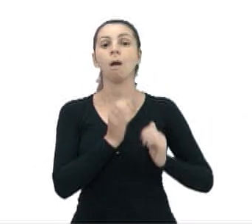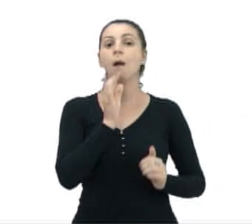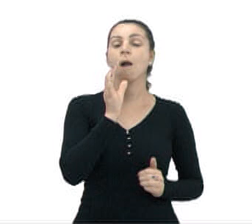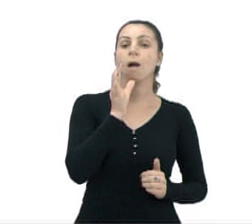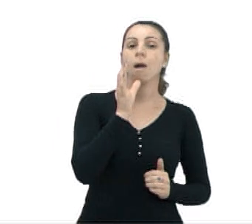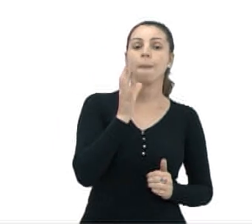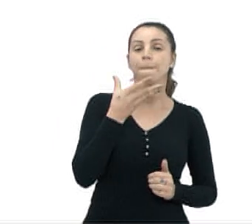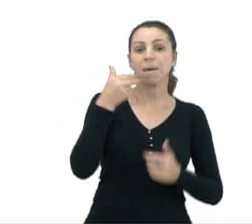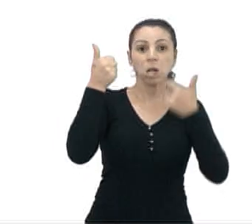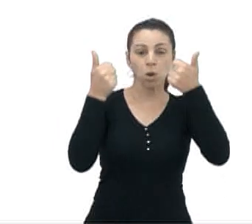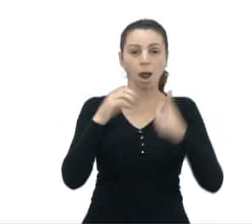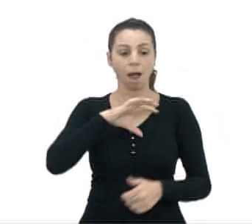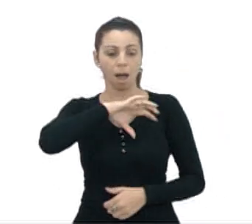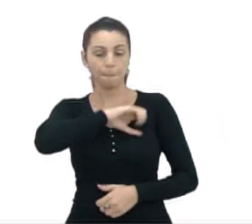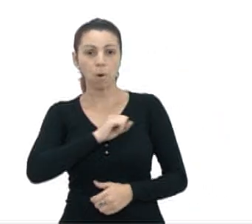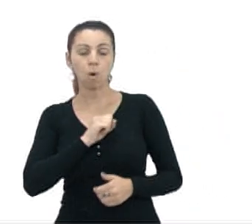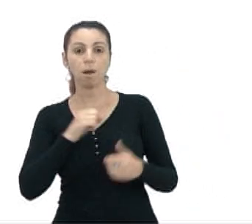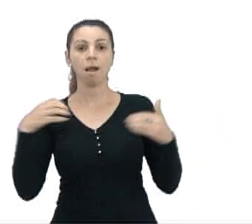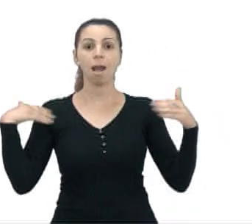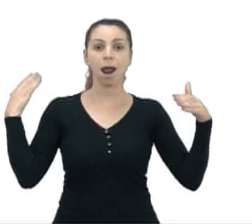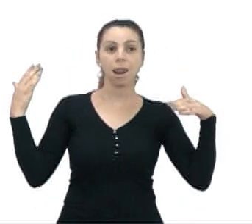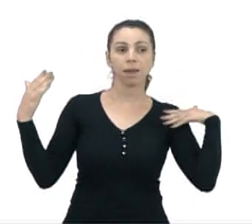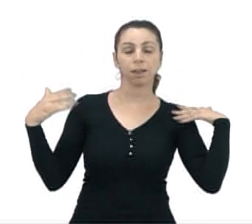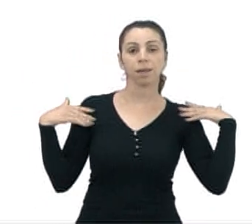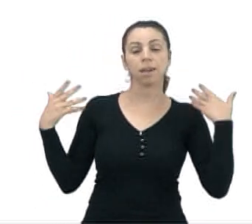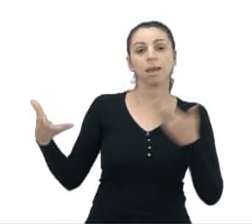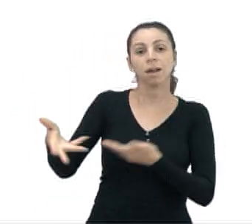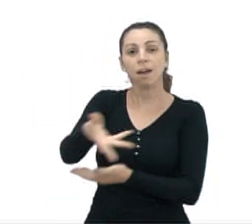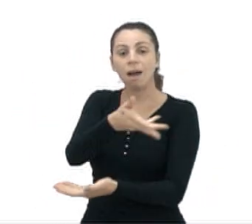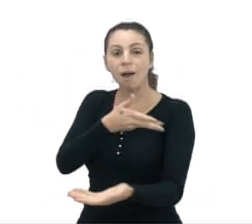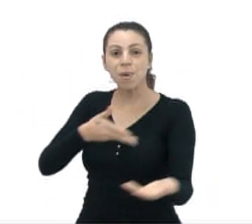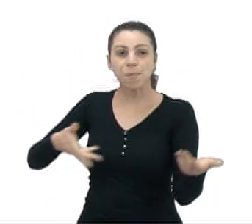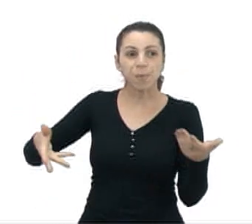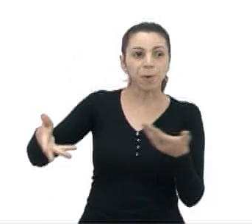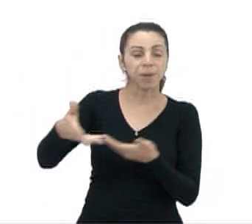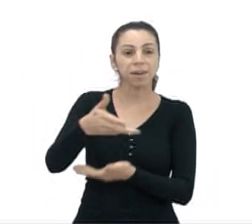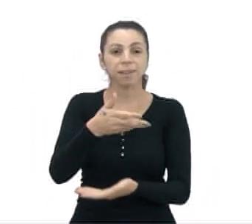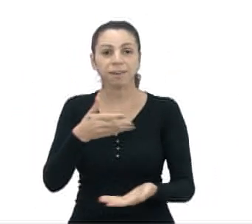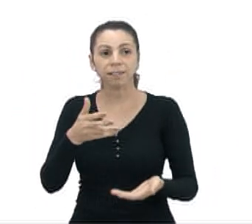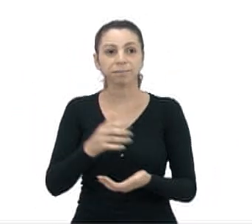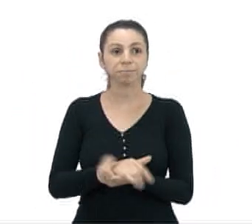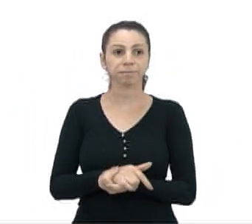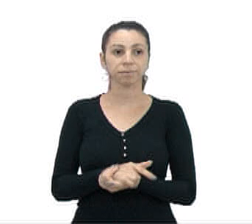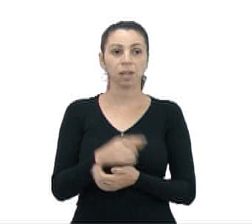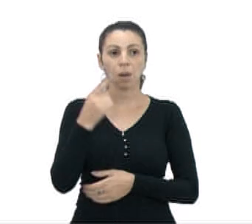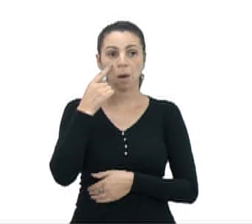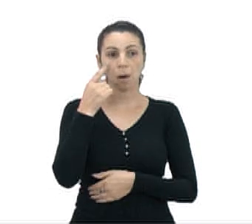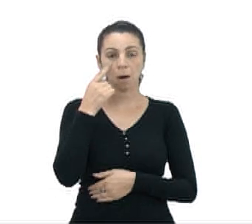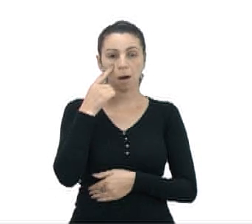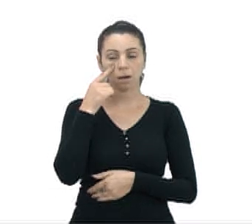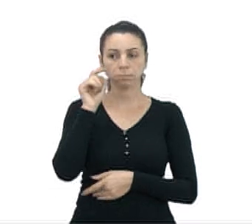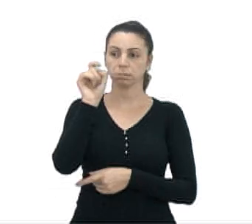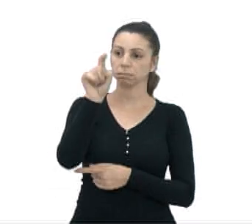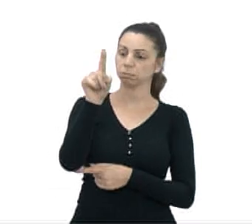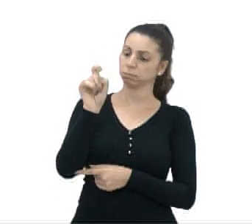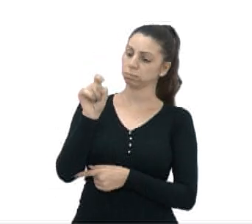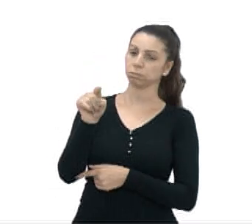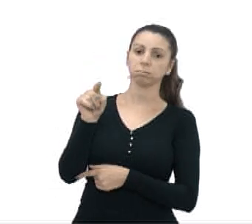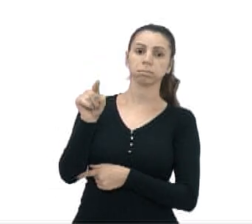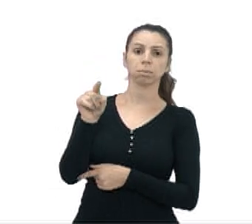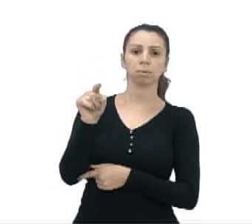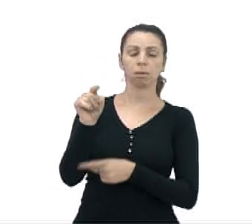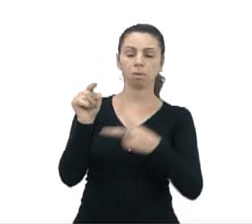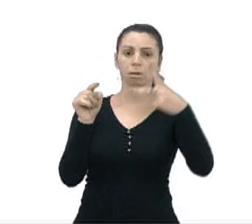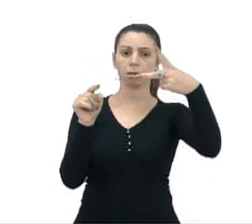alegria, compreensão, harmonia e tolerância. Esses dois pontos aqui, eles servem para